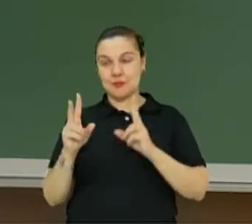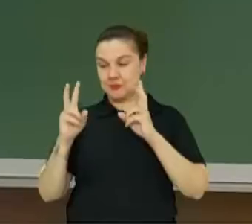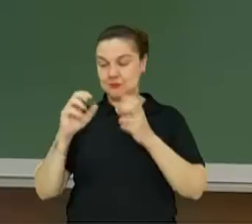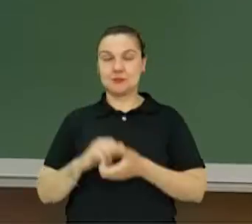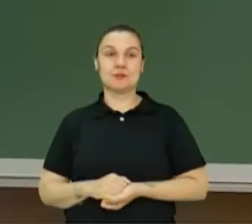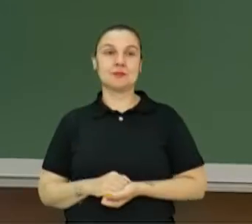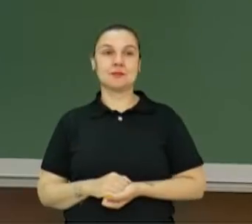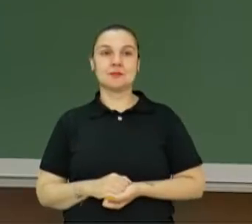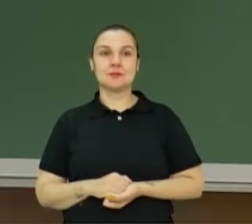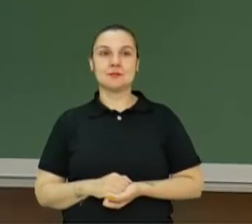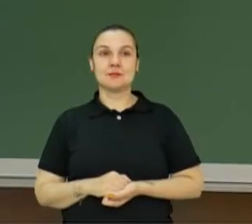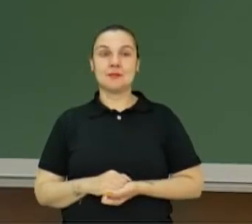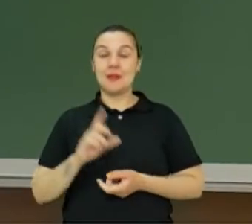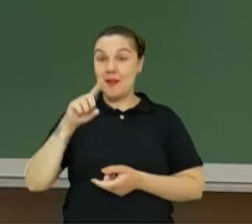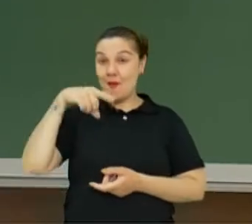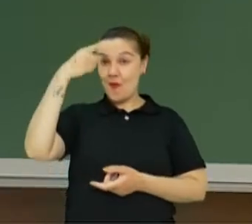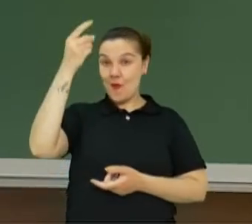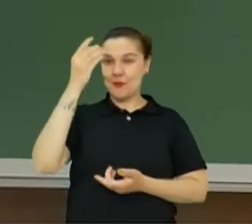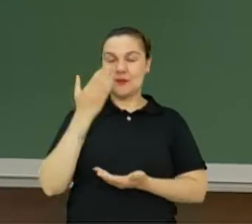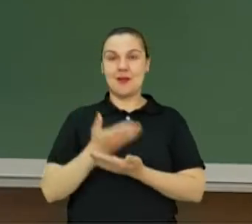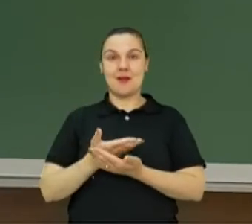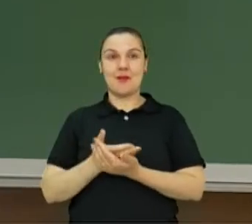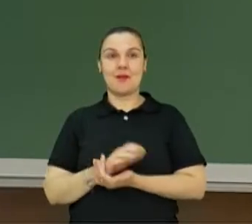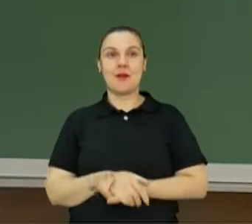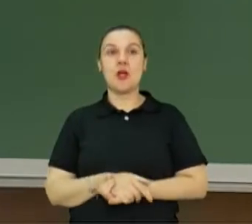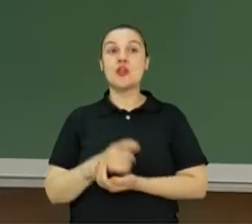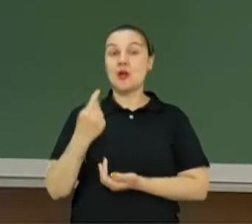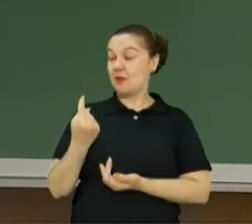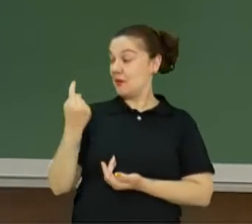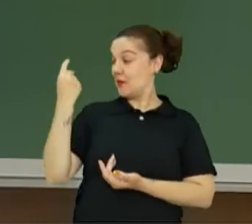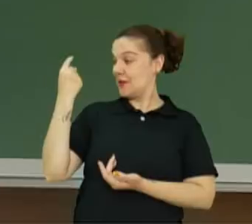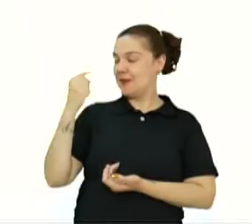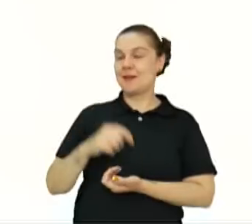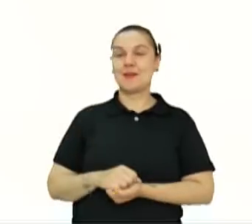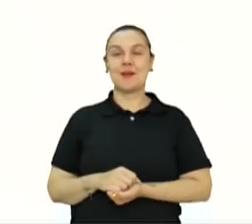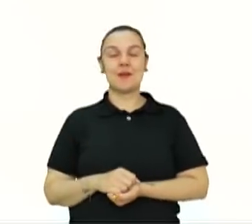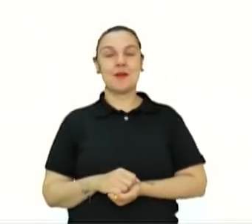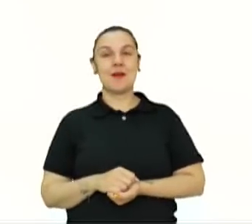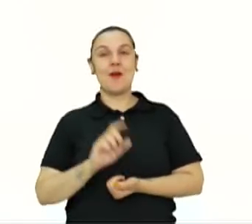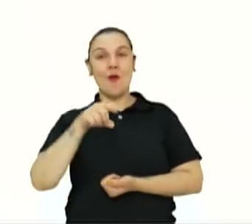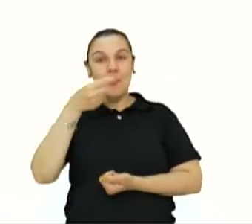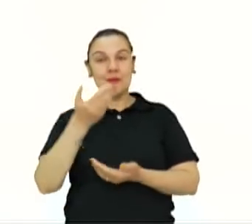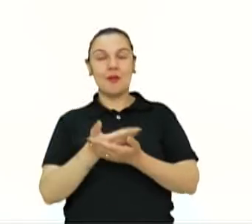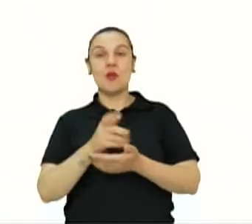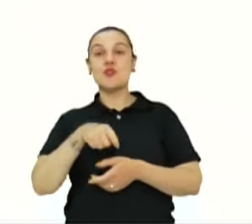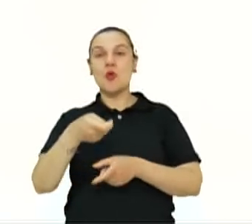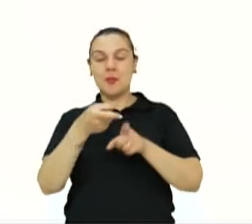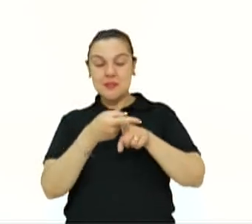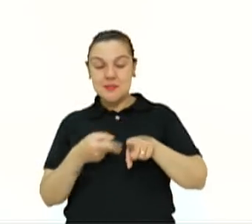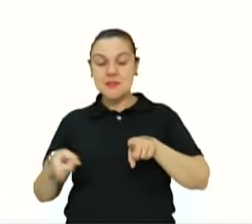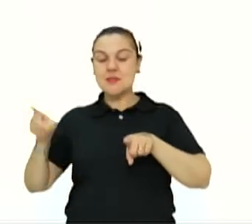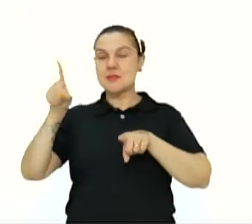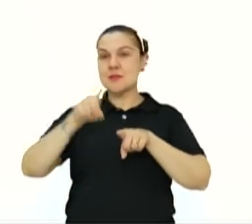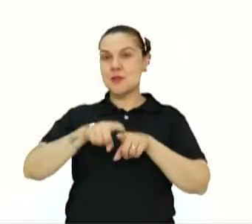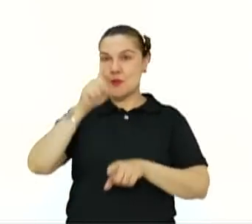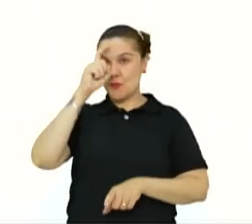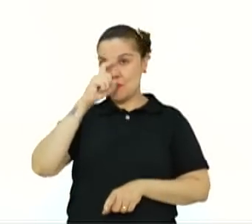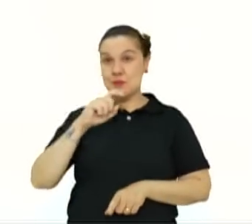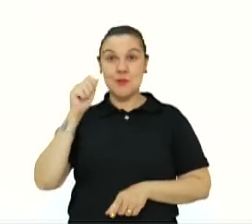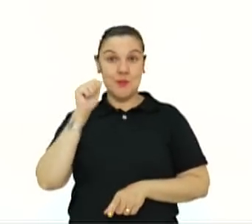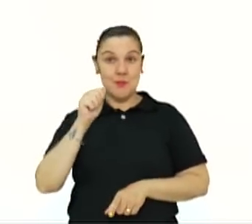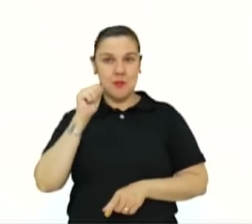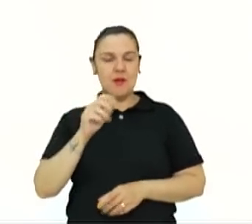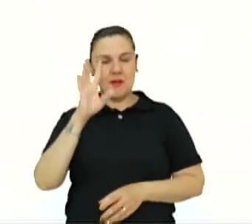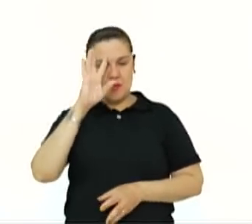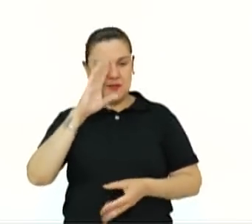assunto. E nos vemos na próxima aula. Já fica aqui o spoiler, a próxima aula a gente vai falar sobre ciclo menstrual,